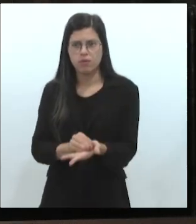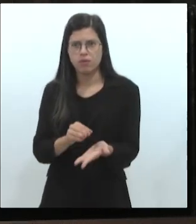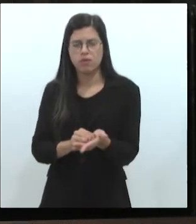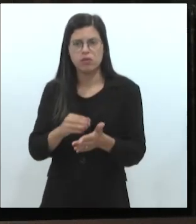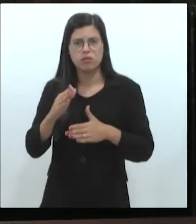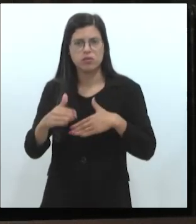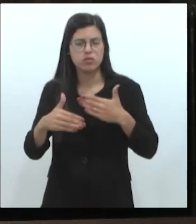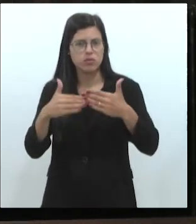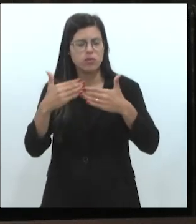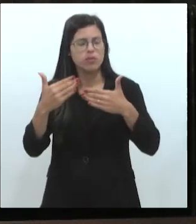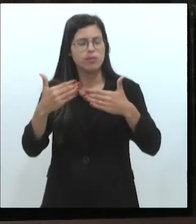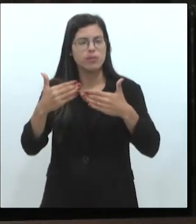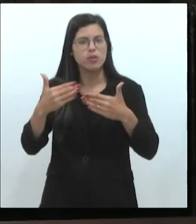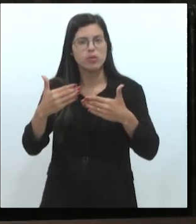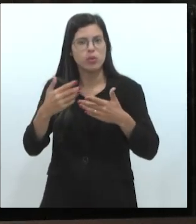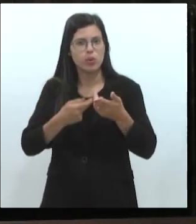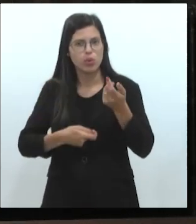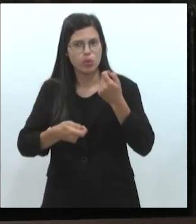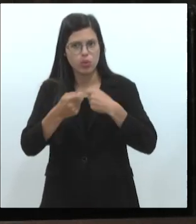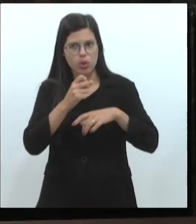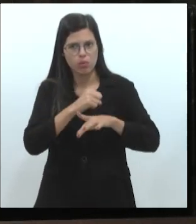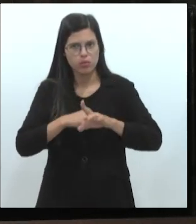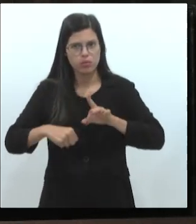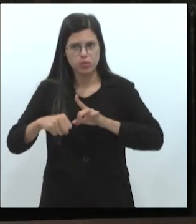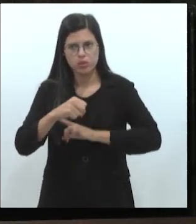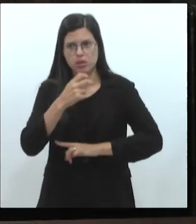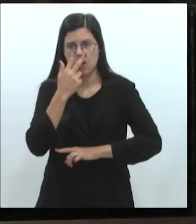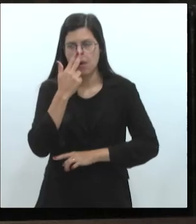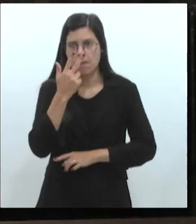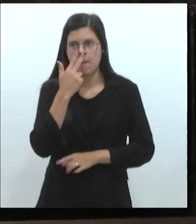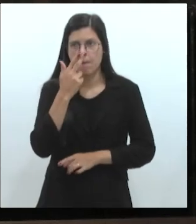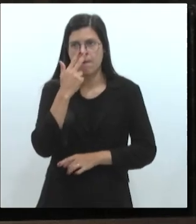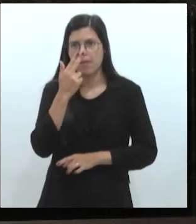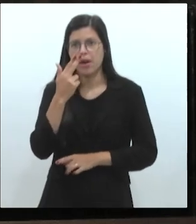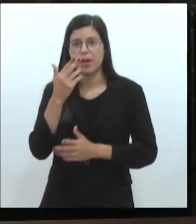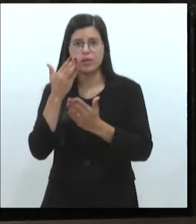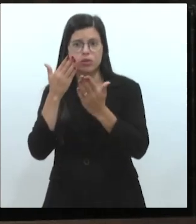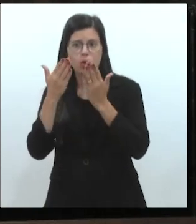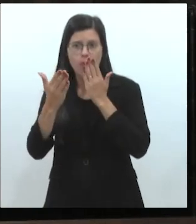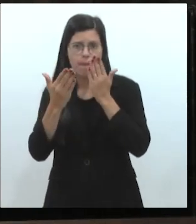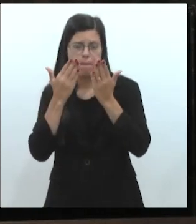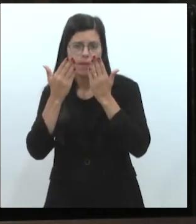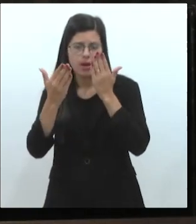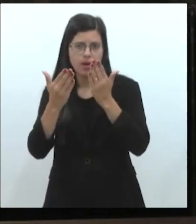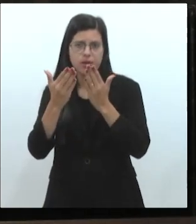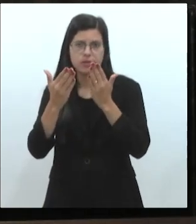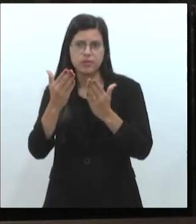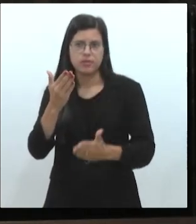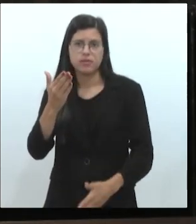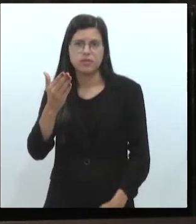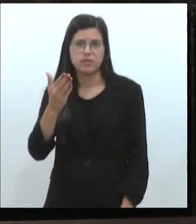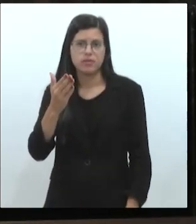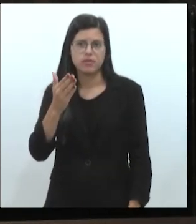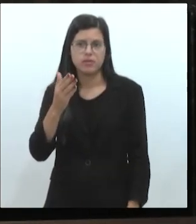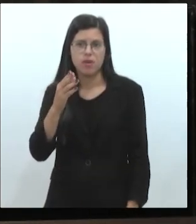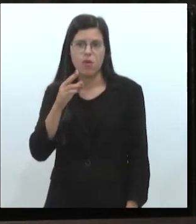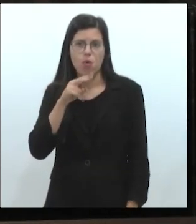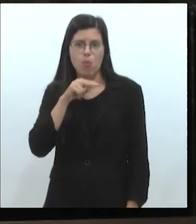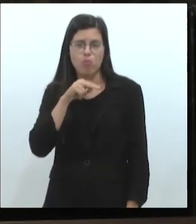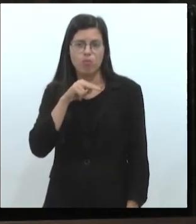desenvolvimento econômico e social é como a cobra comendo o próprio rabo. Um alimenta o